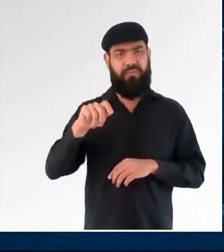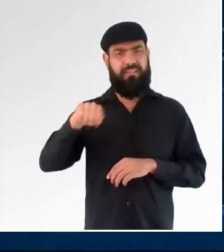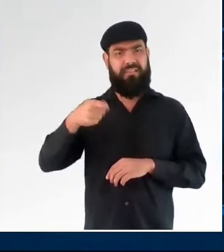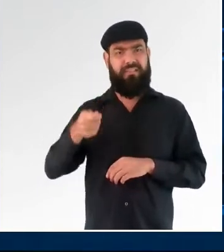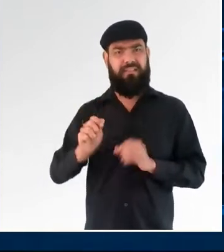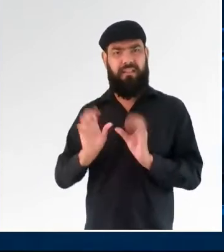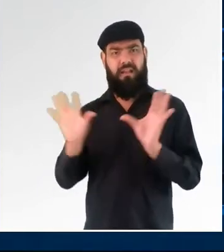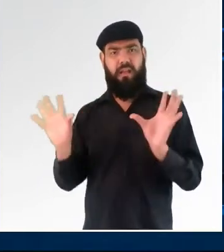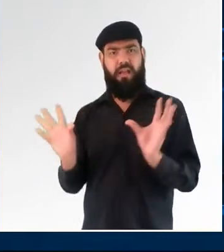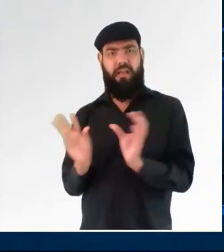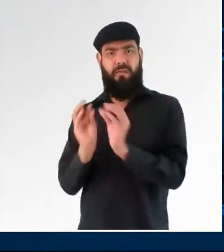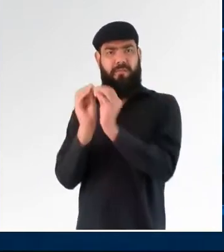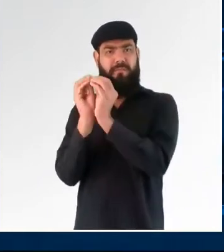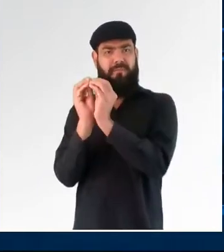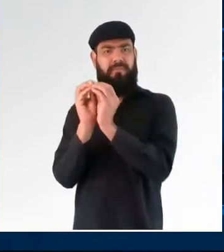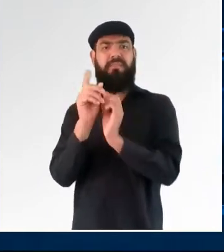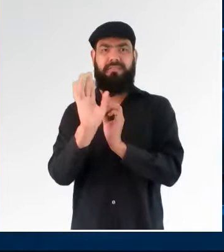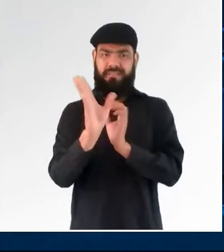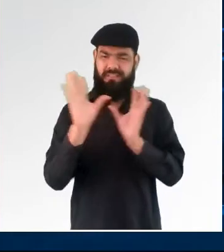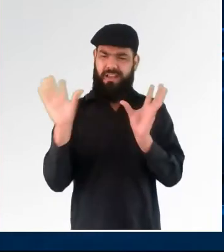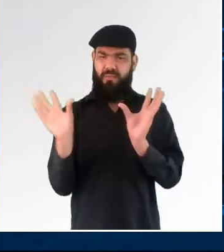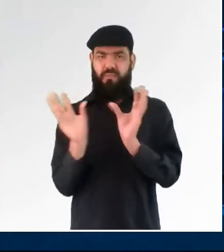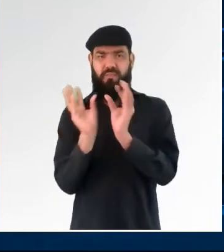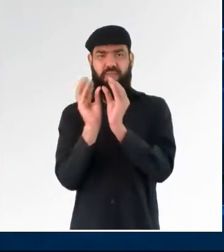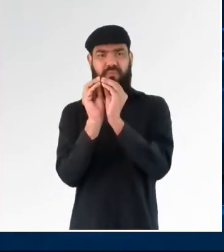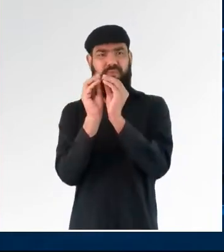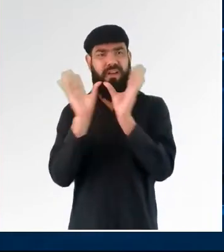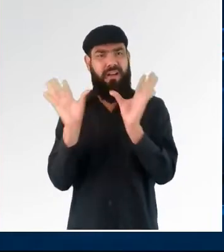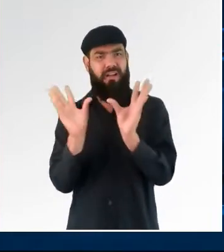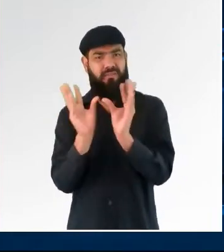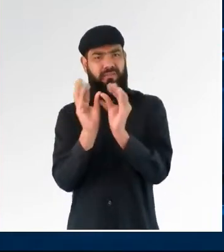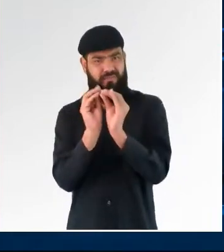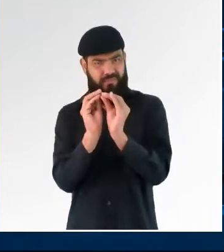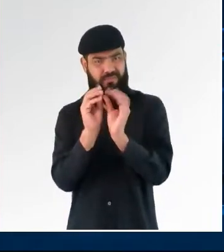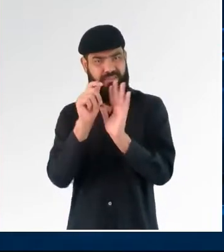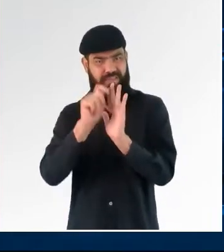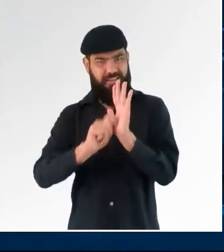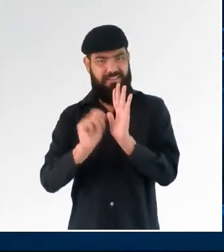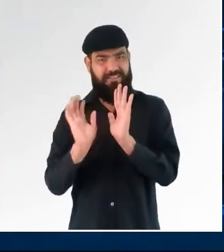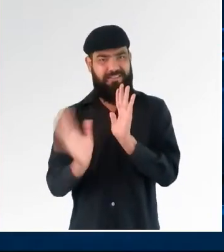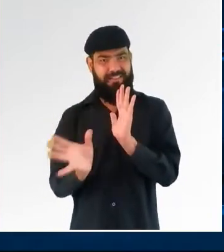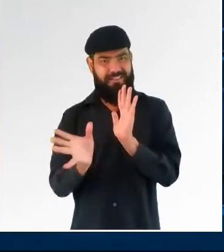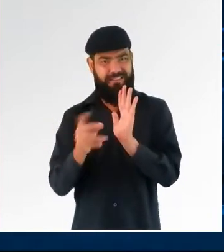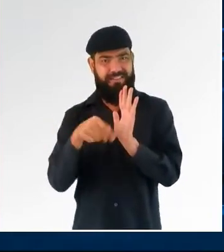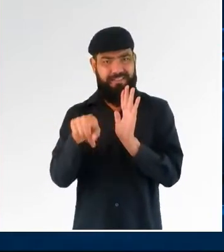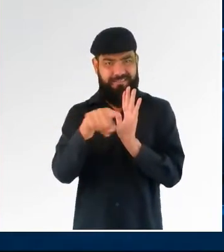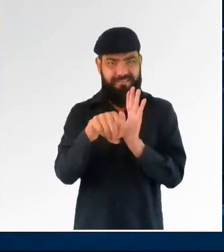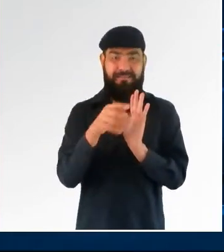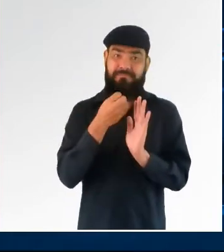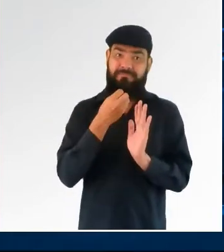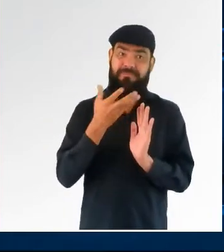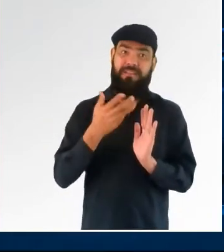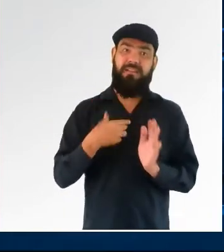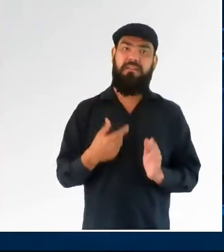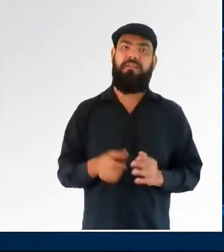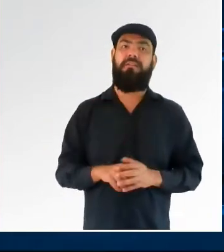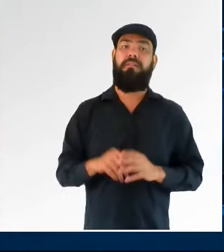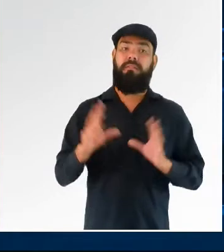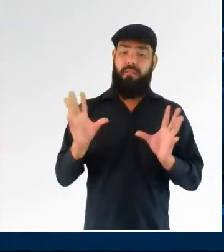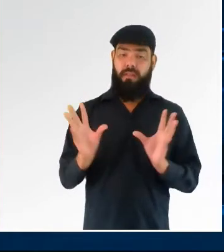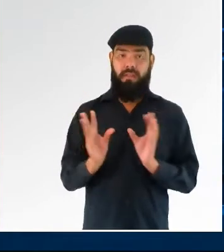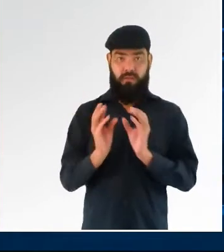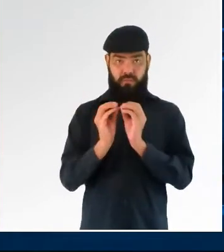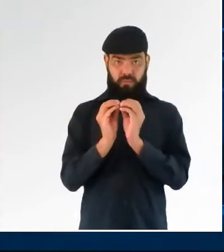já fez resumo de algum tipo de texto? Muito bem. O gênero resumo, ele